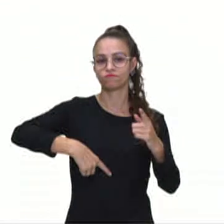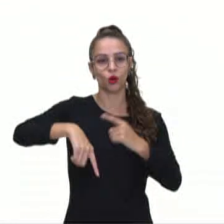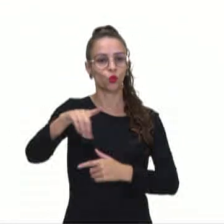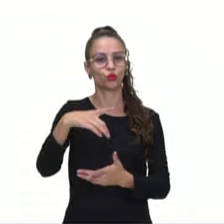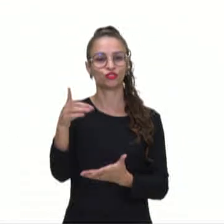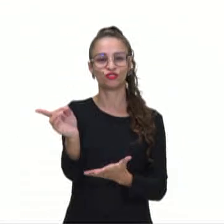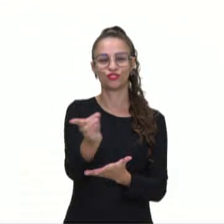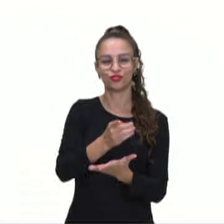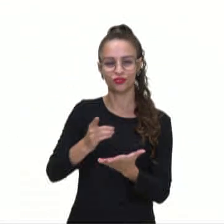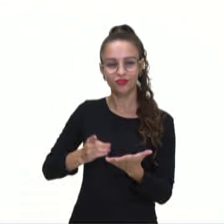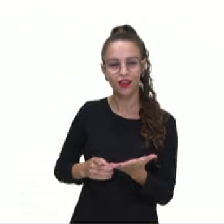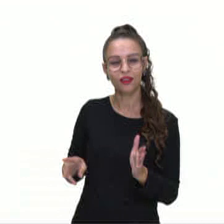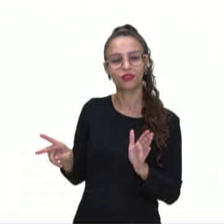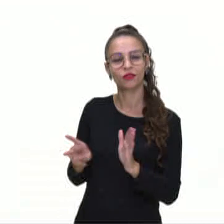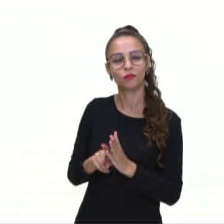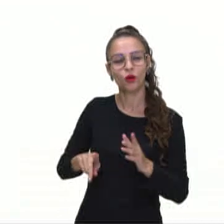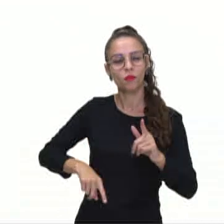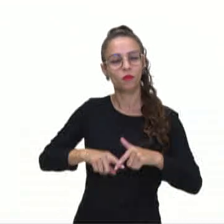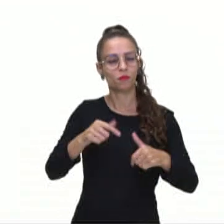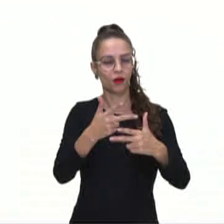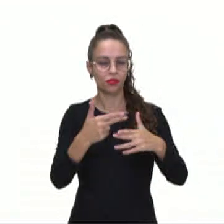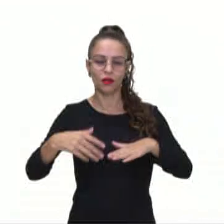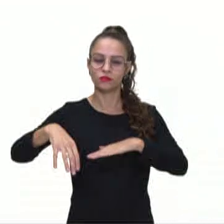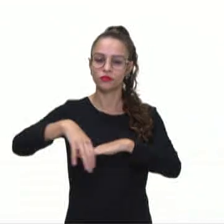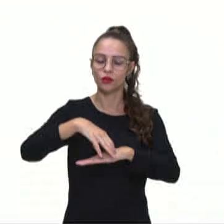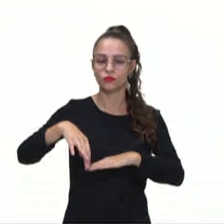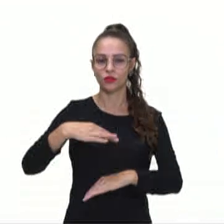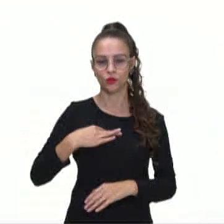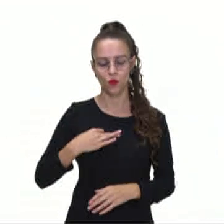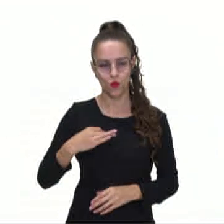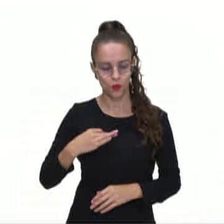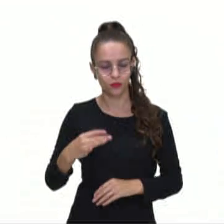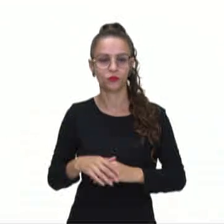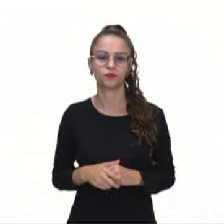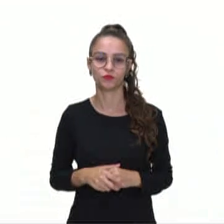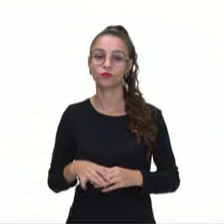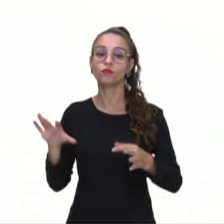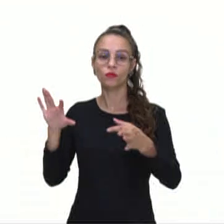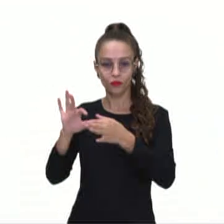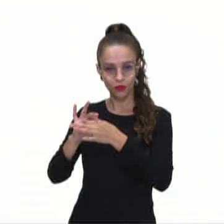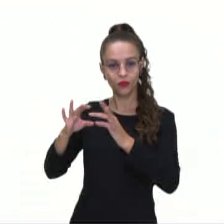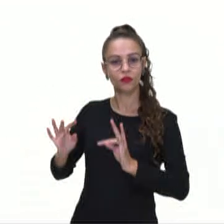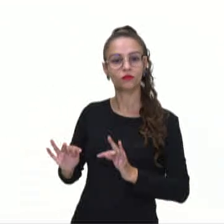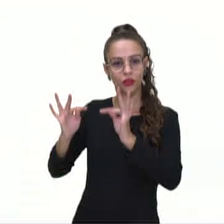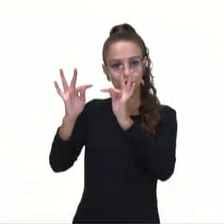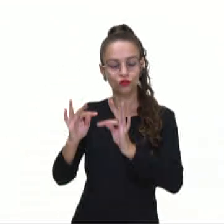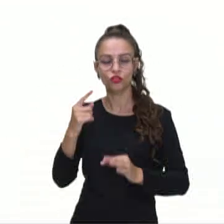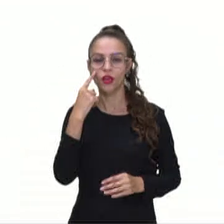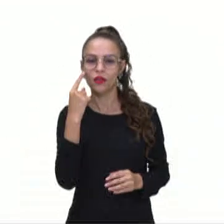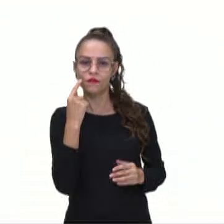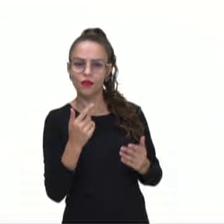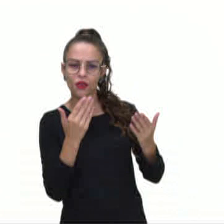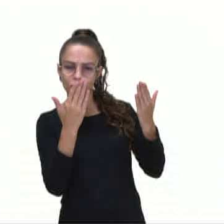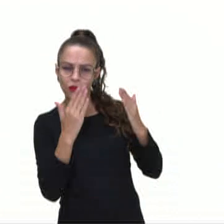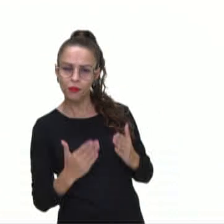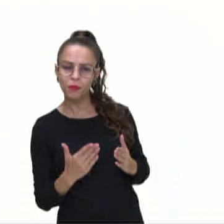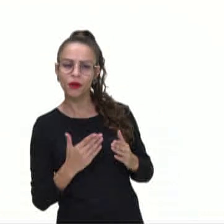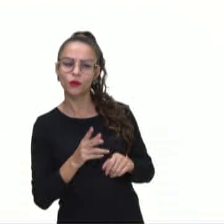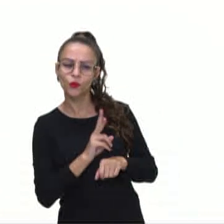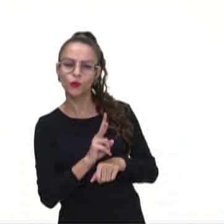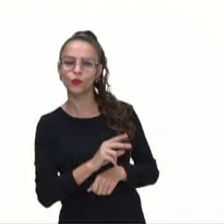de equipamentos, calçados e roupas. Por meio da tecnologia, se monitora o sistema cardíaco, a velocidade,